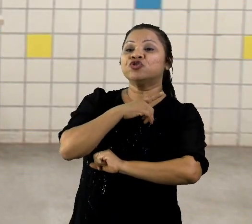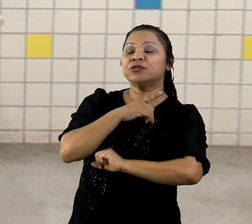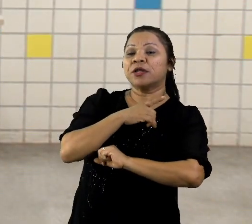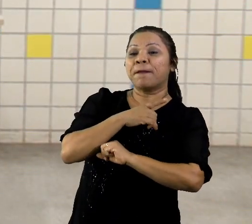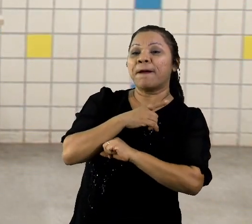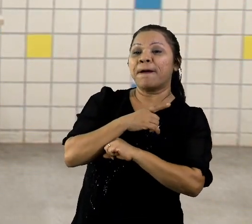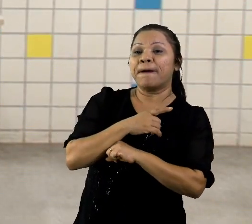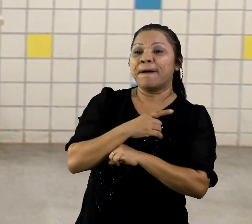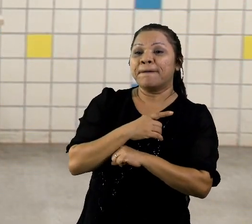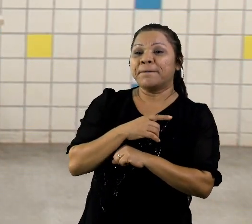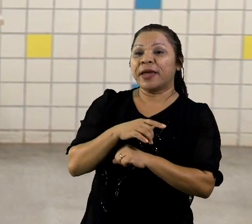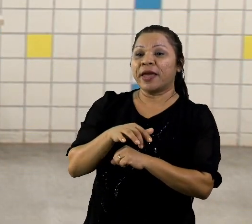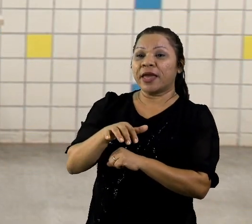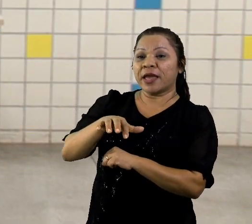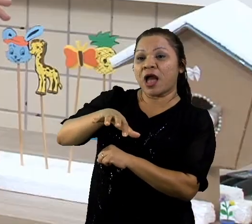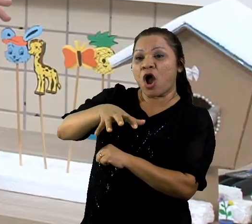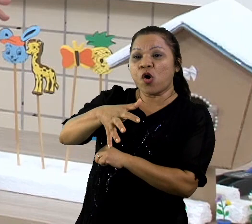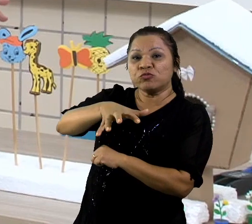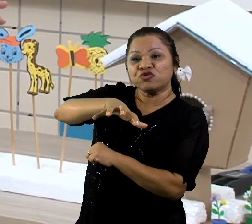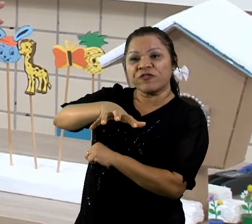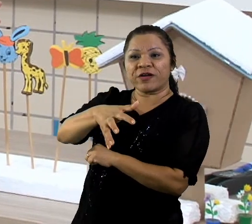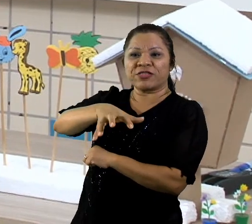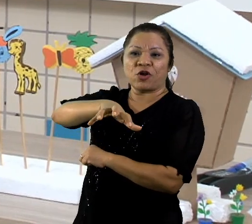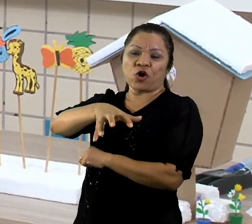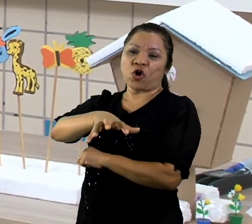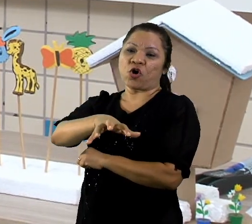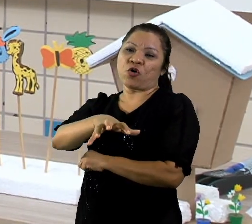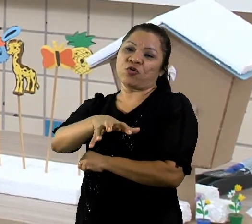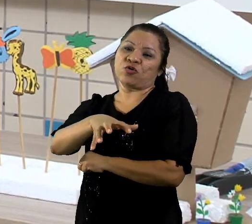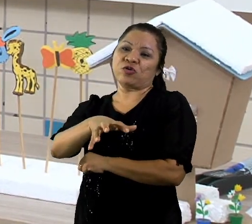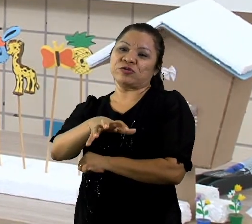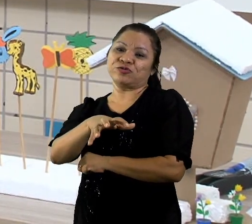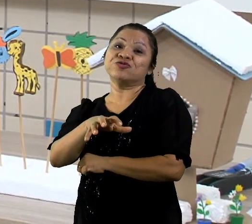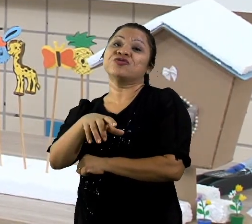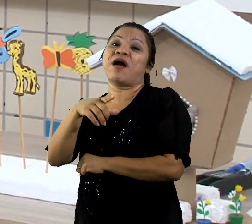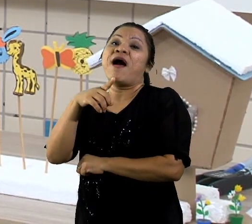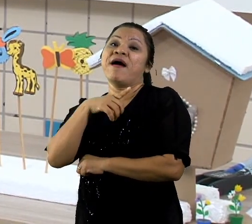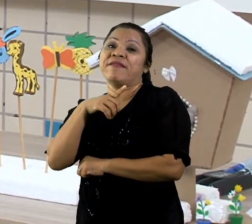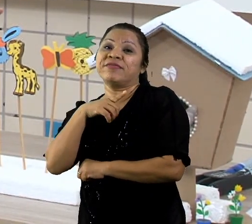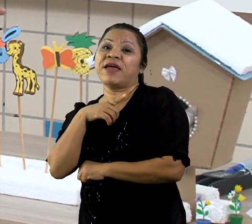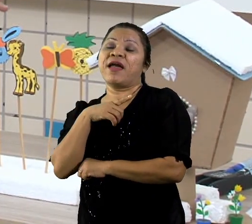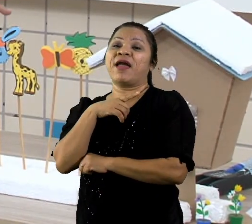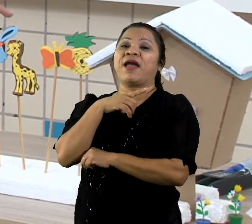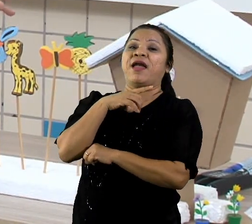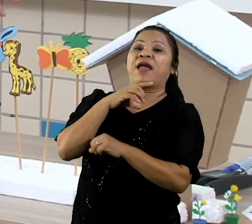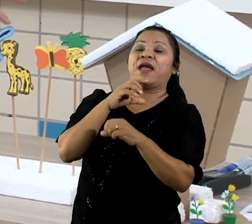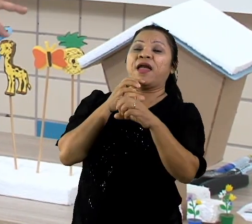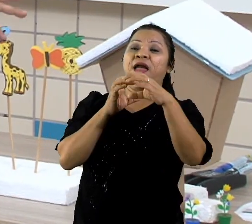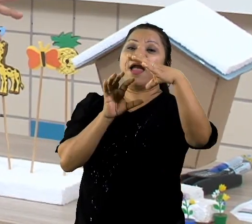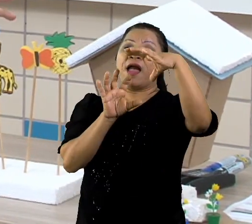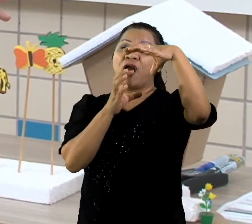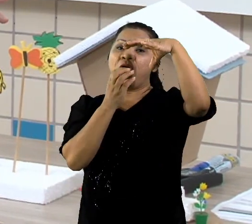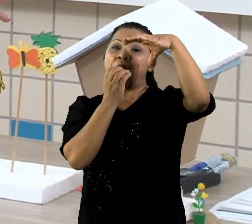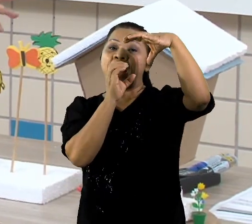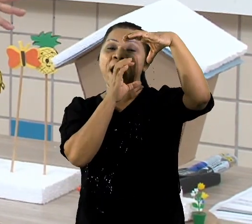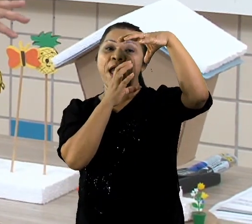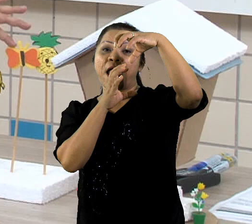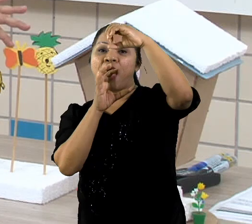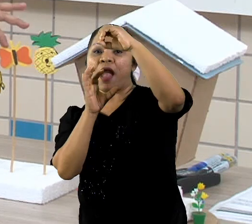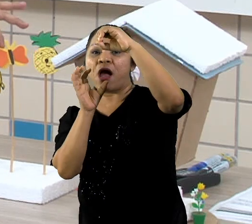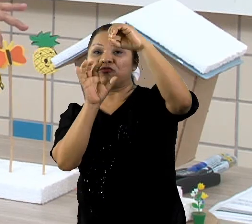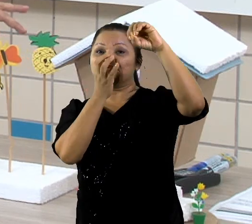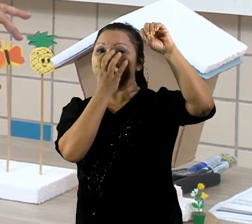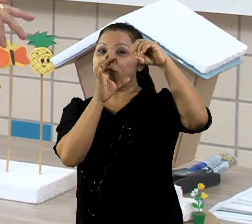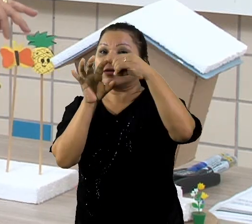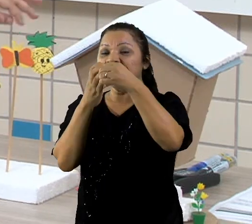do girassol. Ah, tem aqui a joaninha, o coelhinho, a girafa,